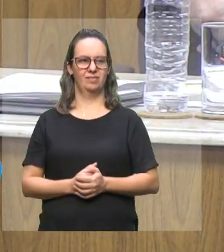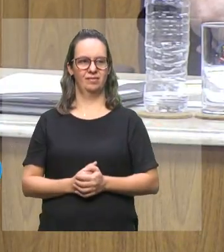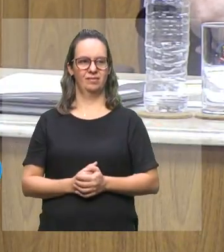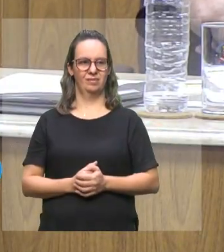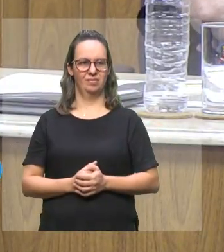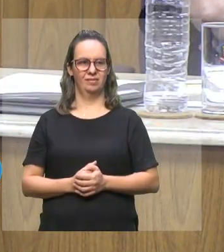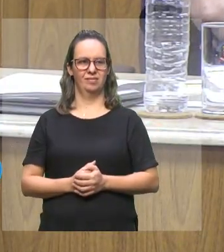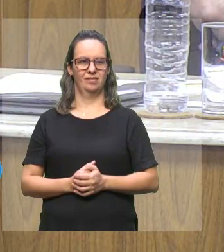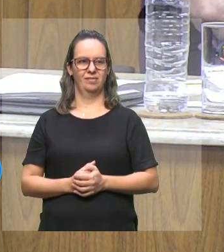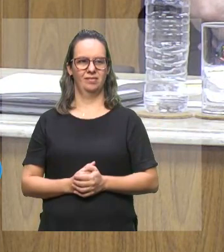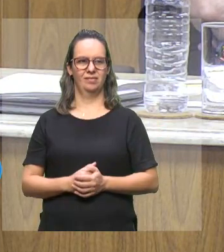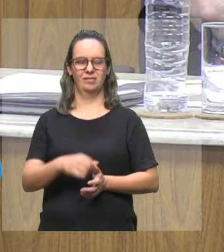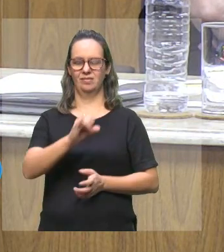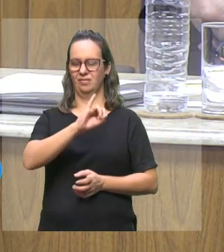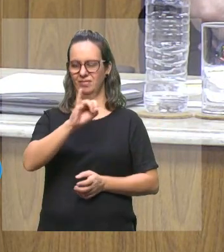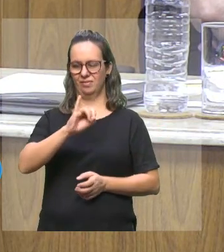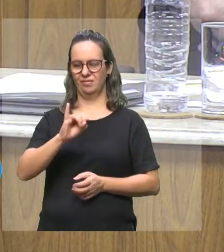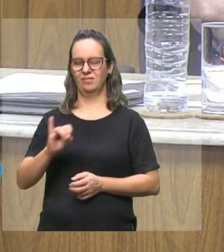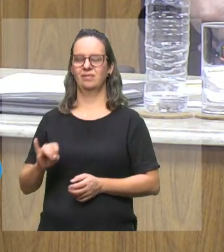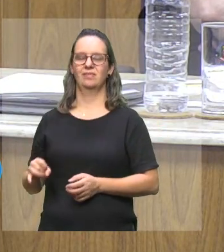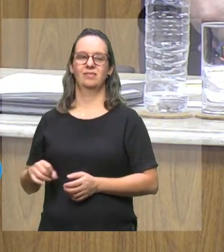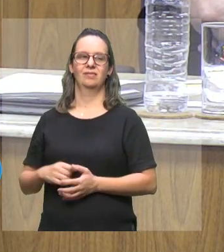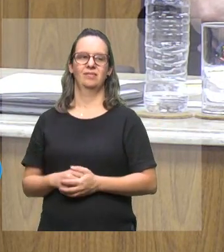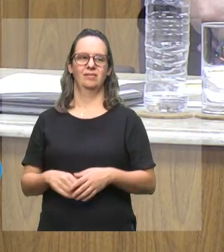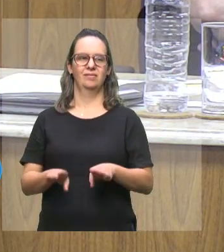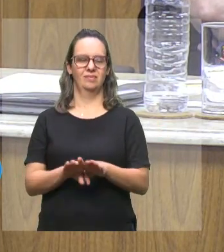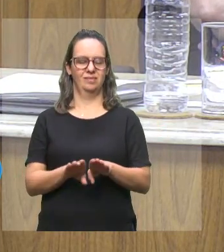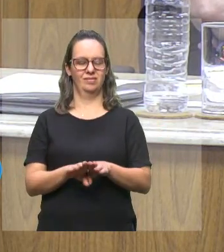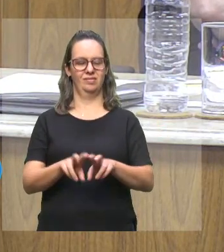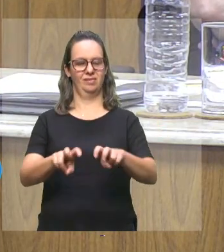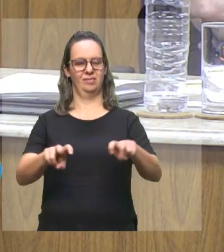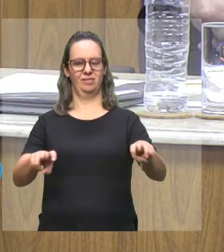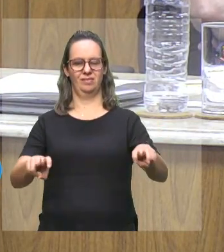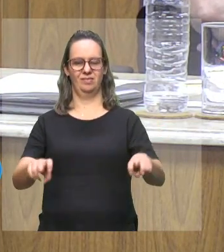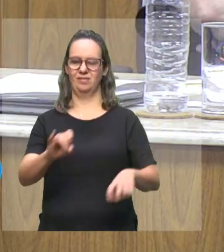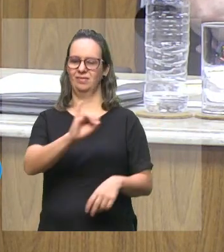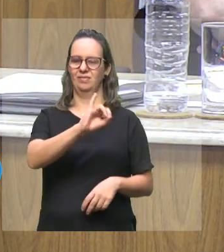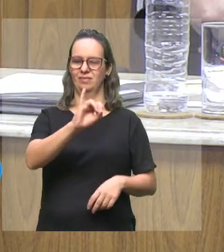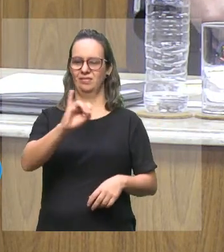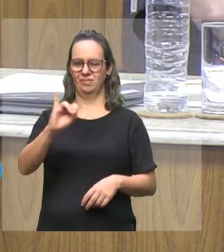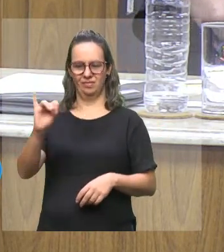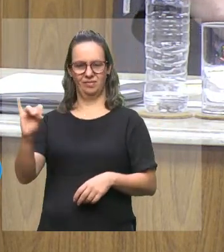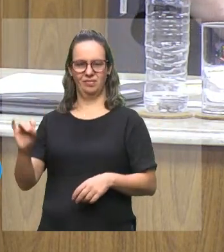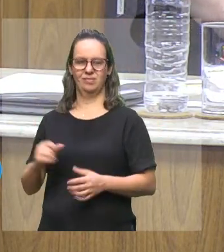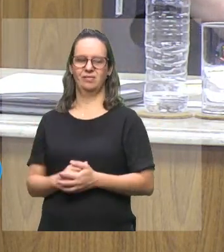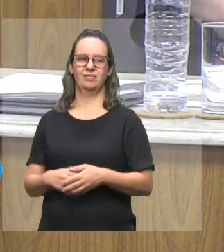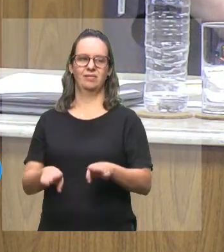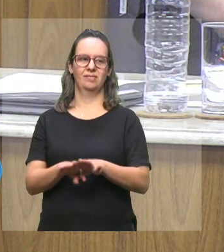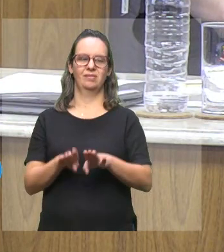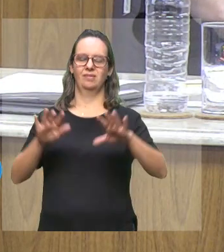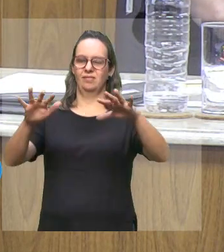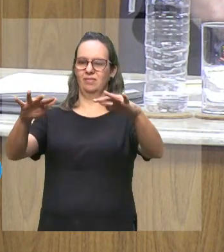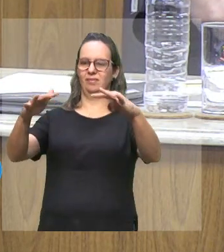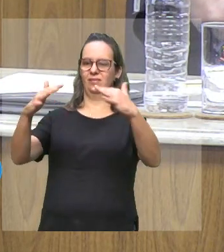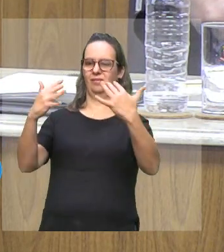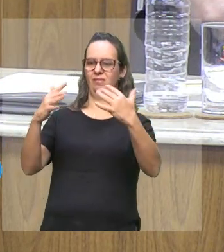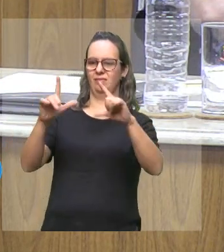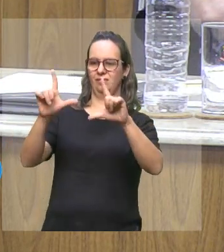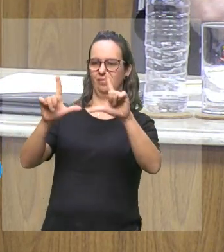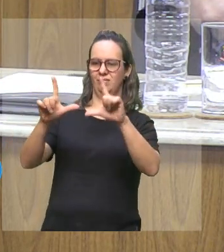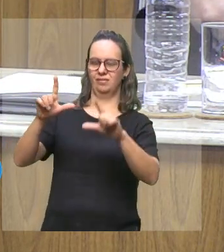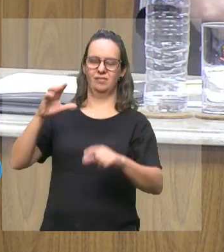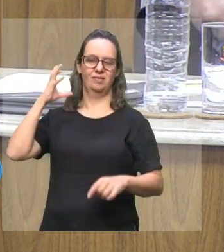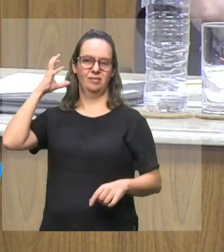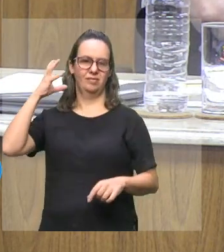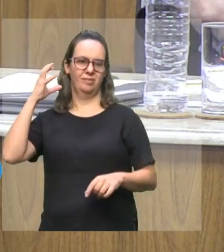pessoa de quem cumprimento os nobres pares, público que nos assiste aqui do plenário, através da TV Câmara, nos ouve através da Rádio Câmara e demais mídias